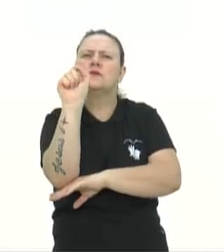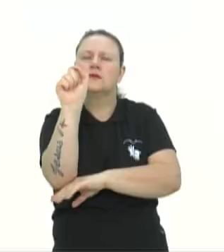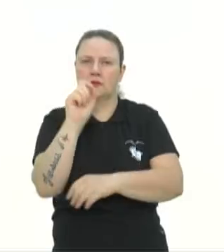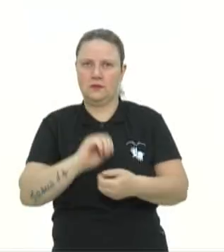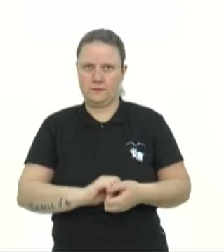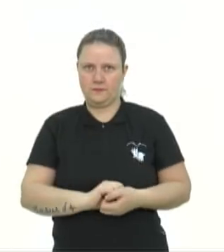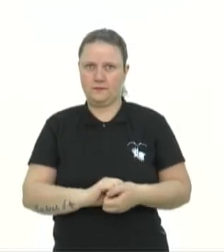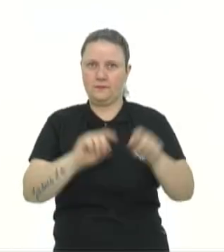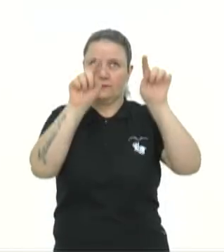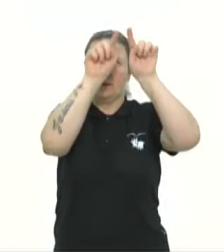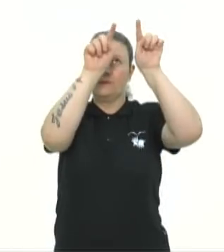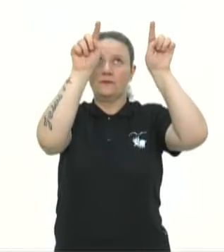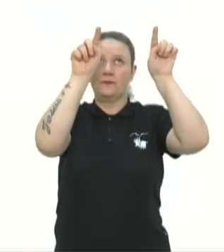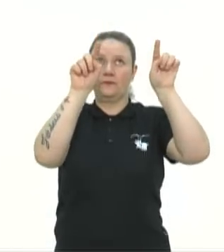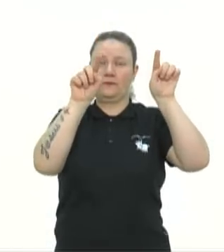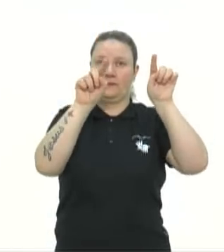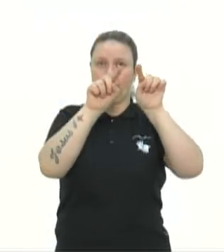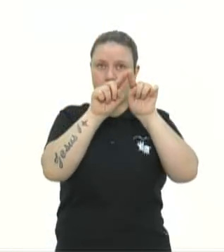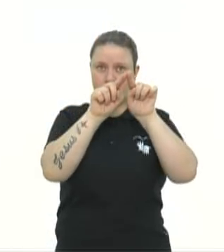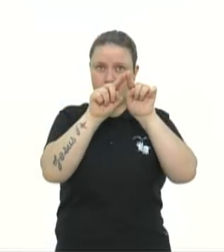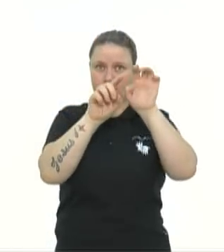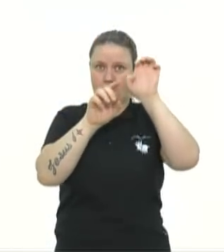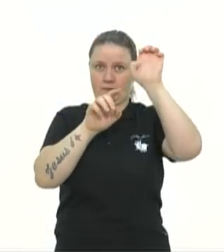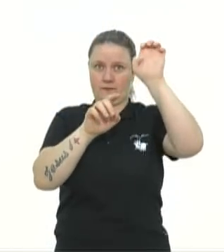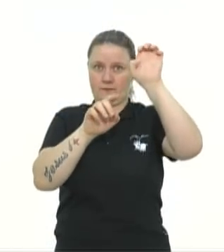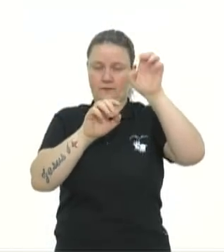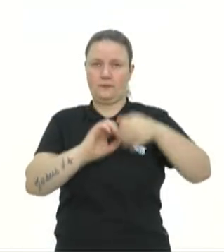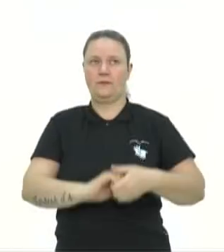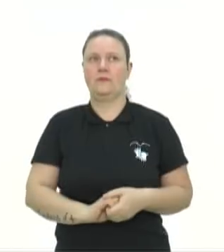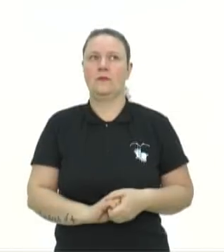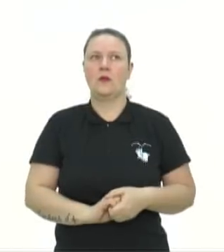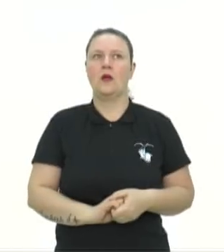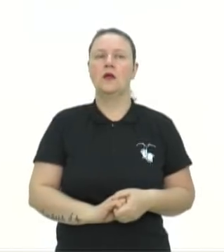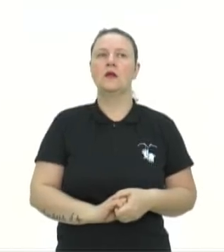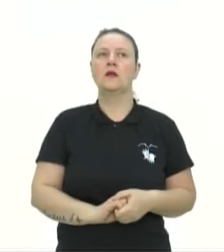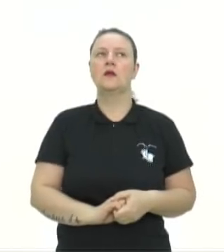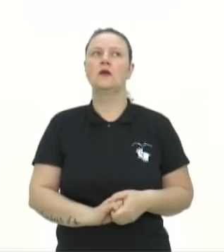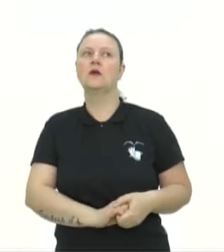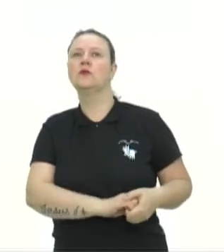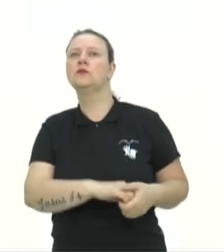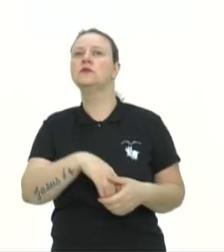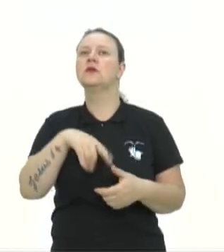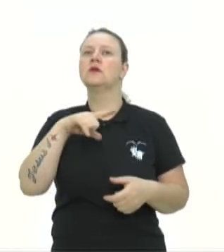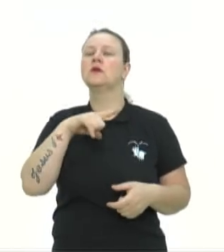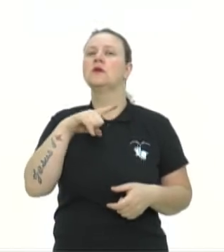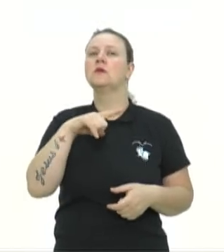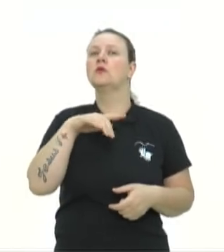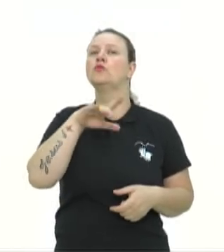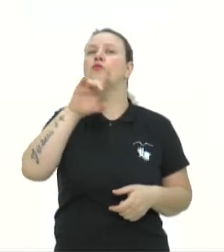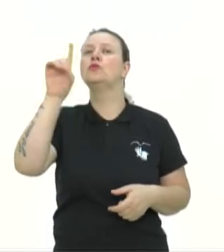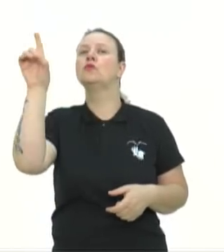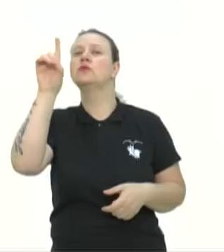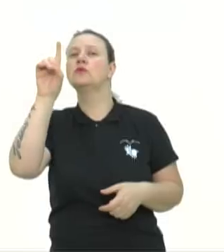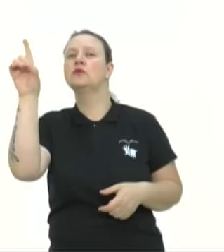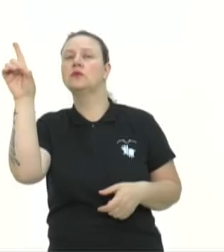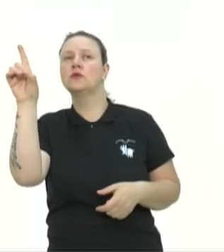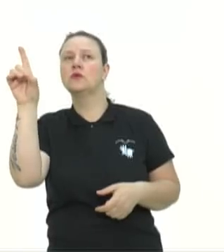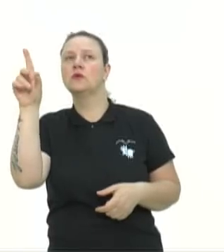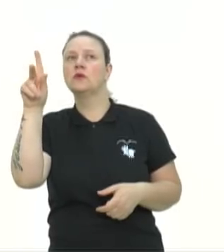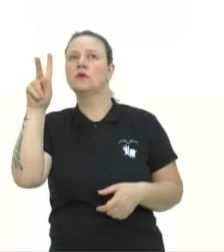de cima, no canto esquerdo. Lá no canto direito eu tenho um sinalzinho que está escrito Dá